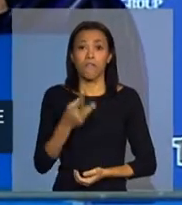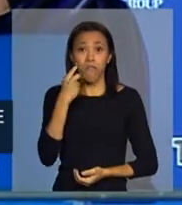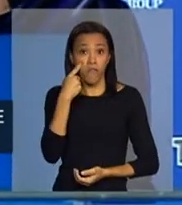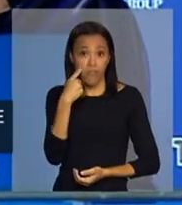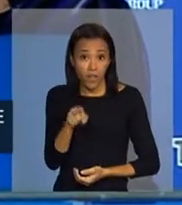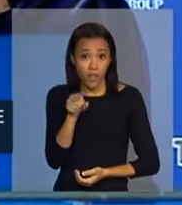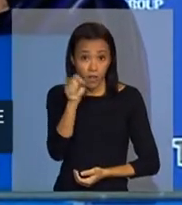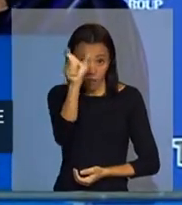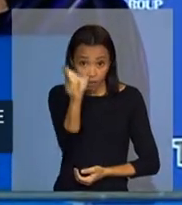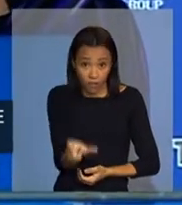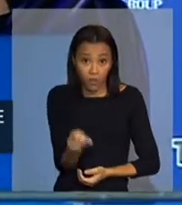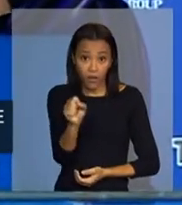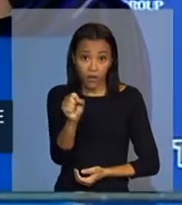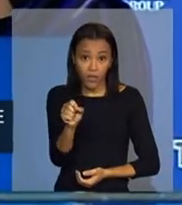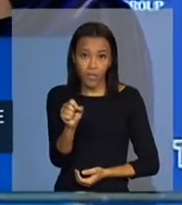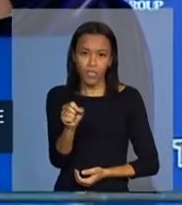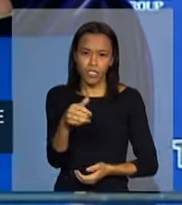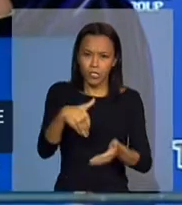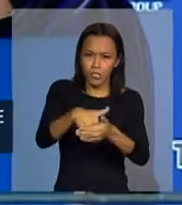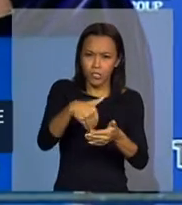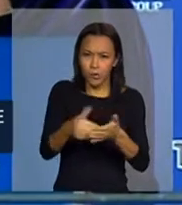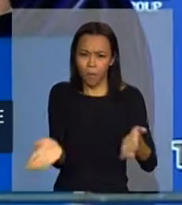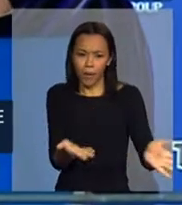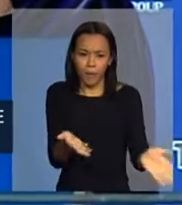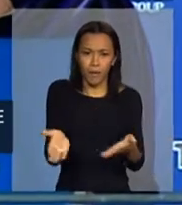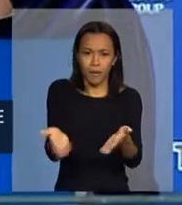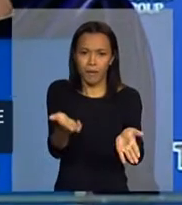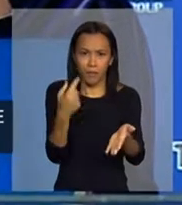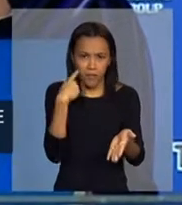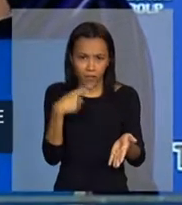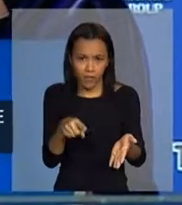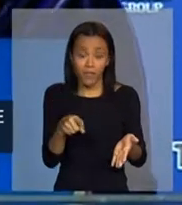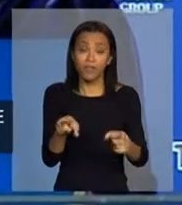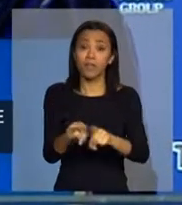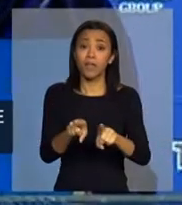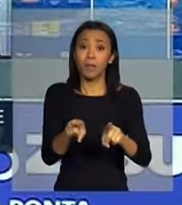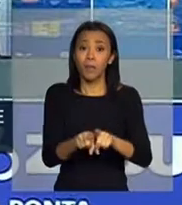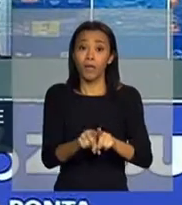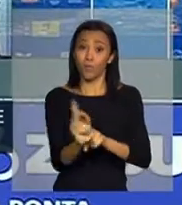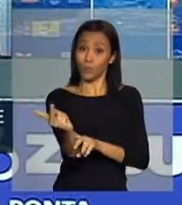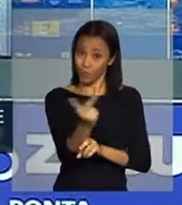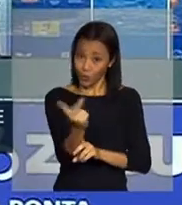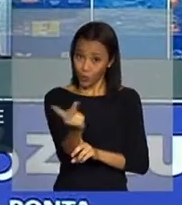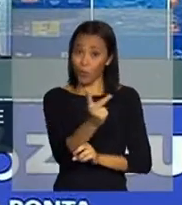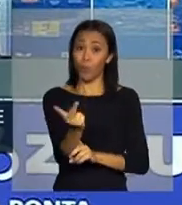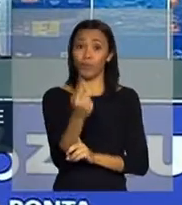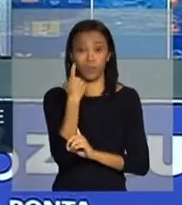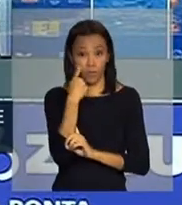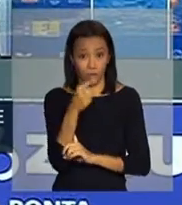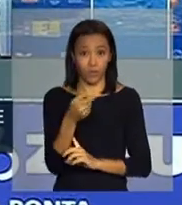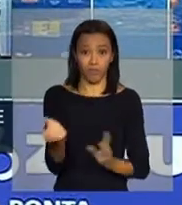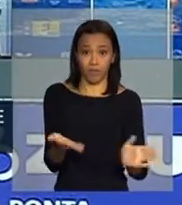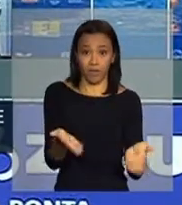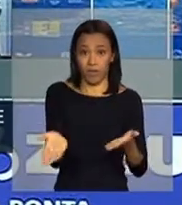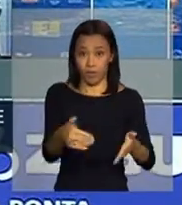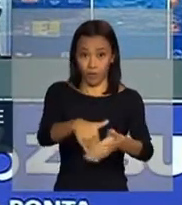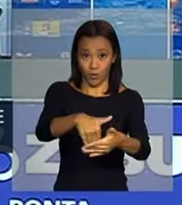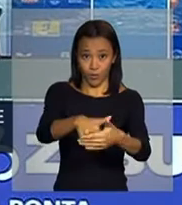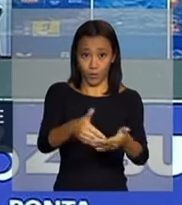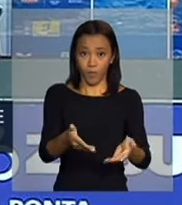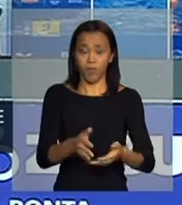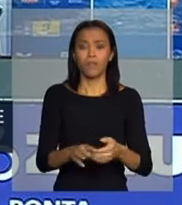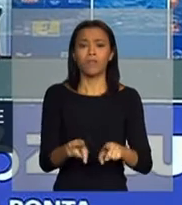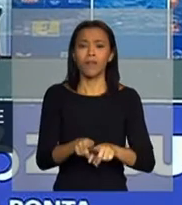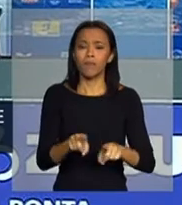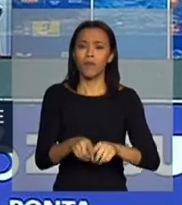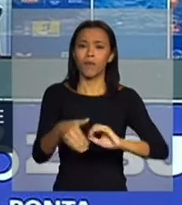Djalma Santos jogar? E, sobretudo, ao ver os dois jogarem. Queria